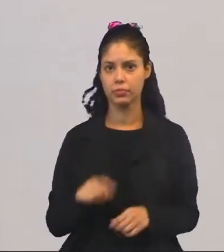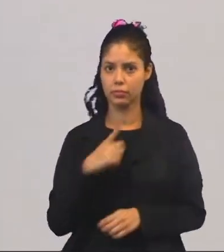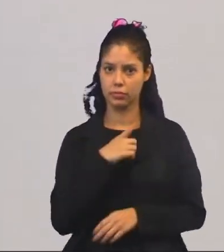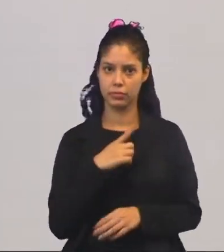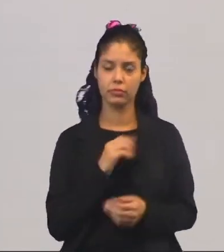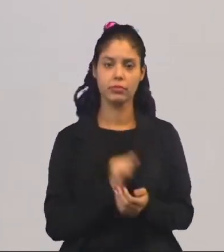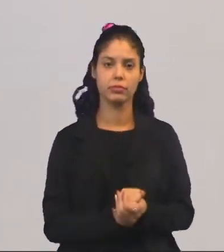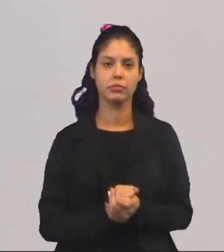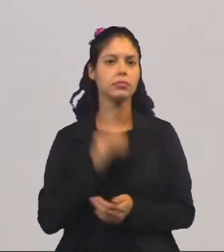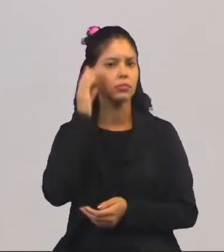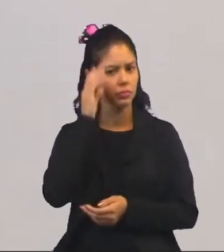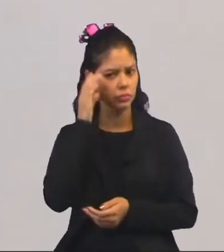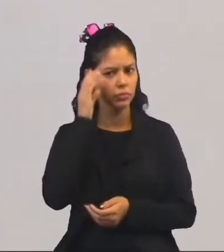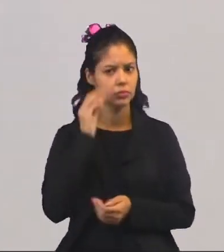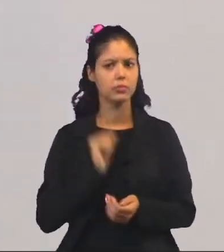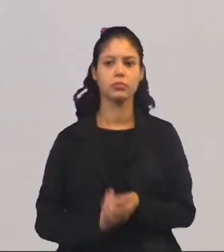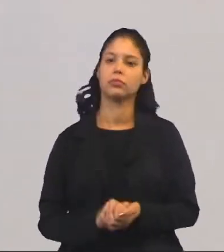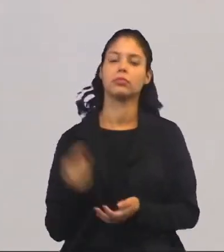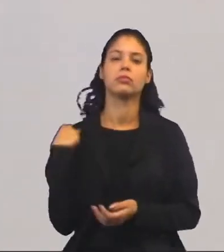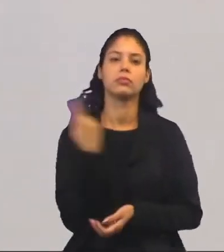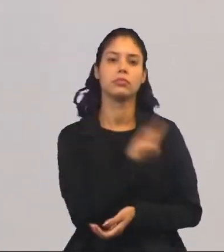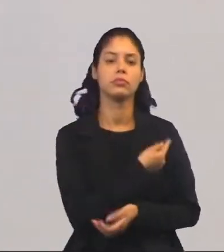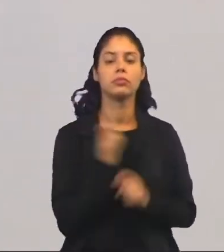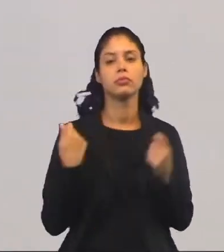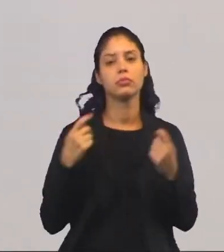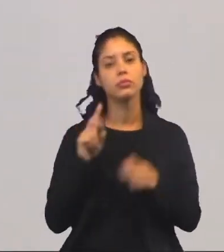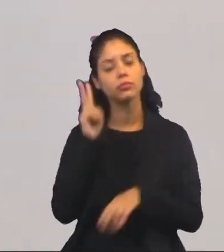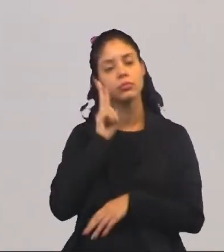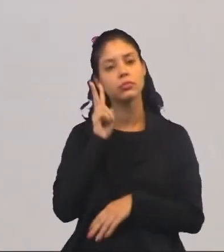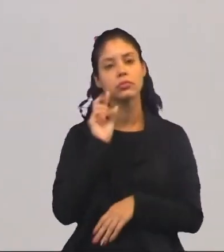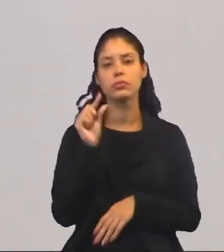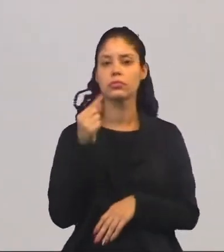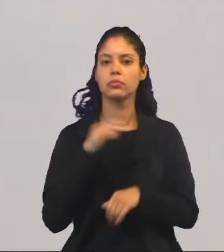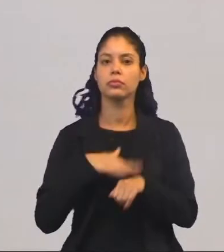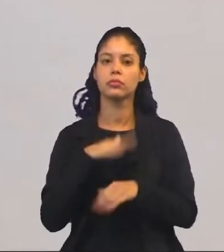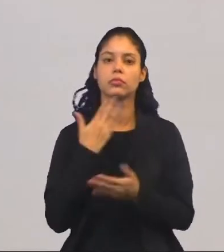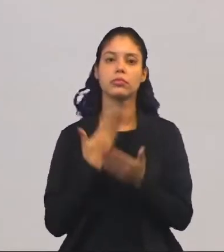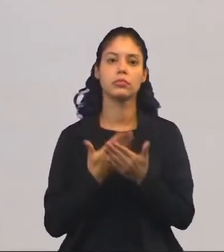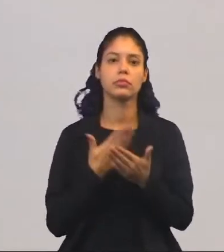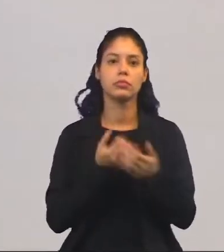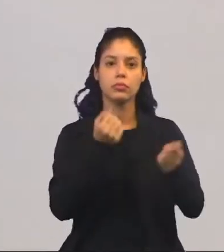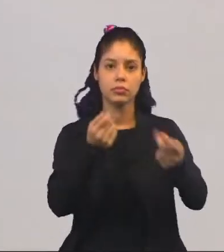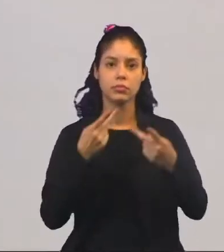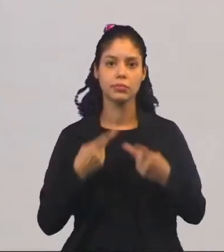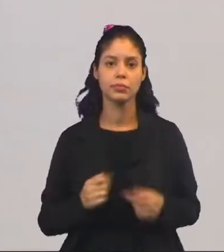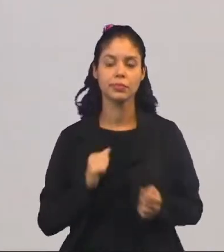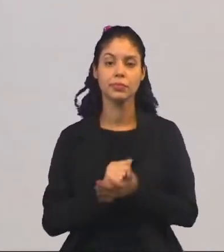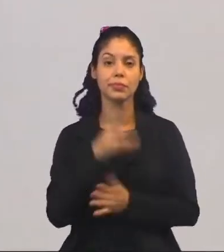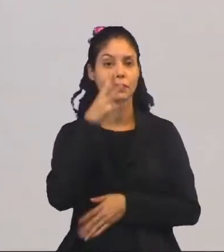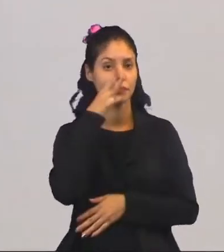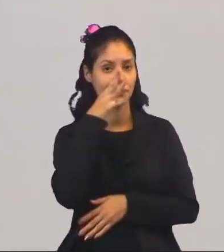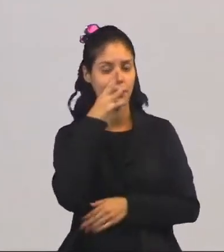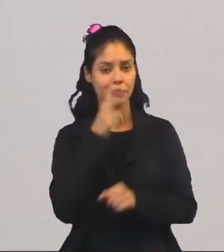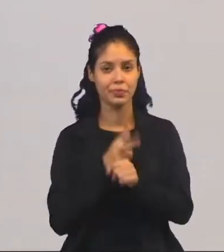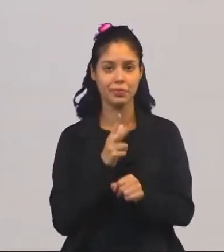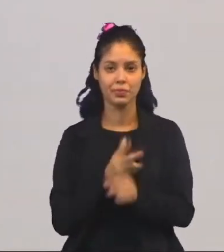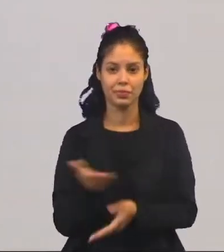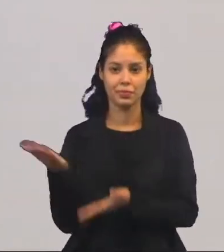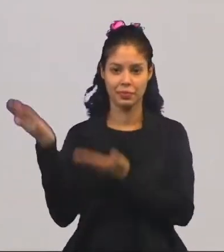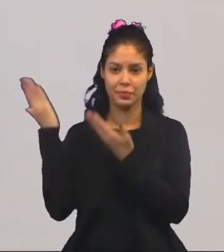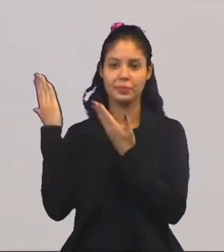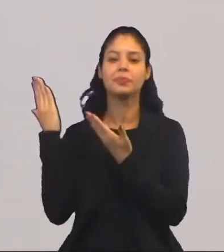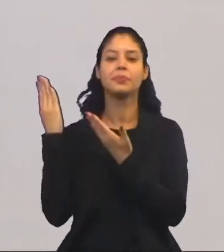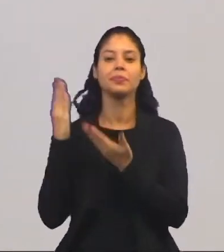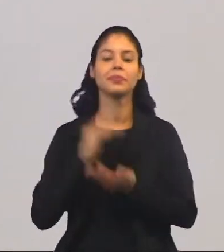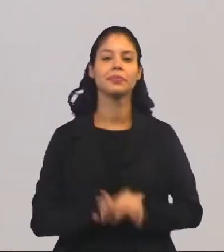ter um consumo consciente. E para a gente lembrar mais um pouco sobre essa aula, eu quero te convidar a assistir um vídeo aí comigo.